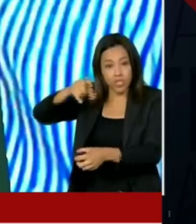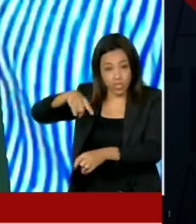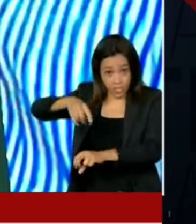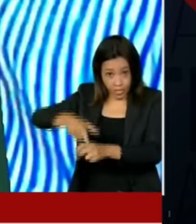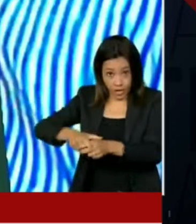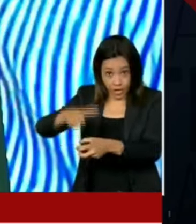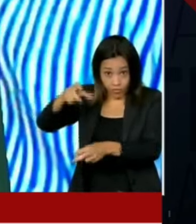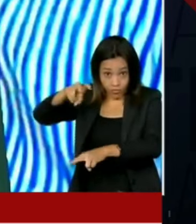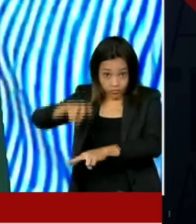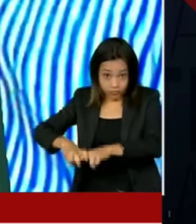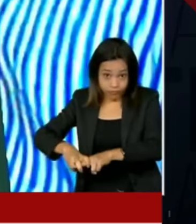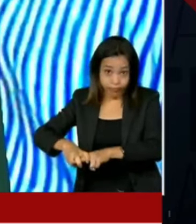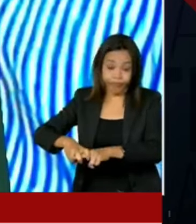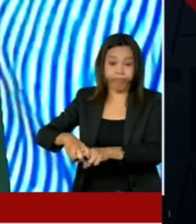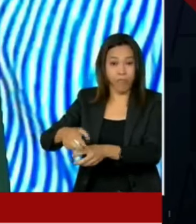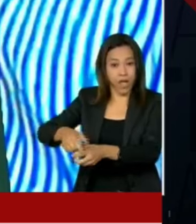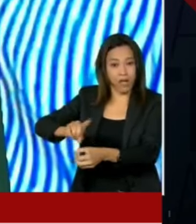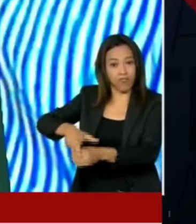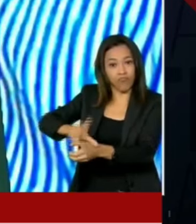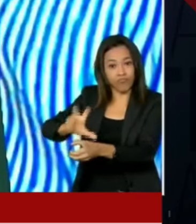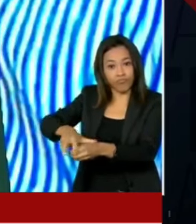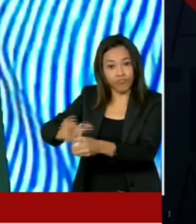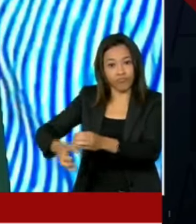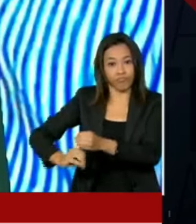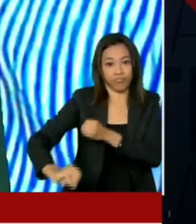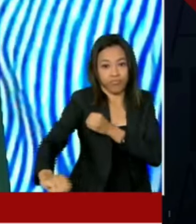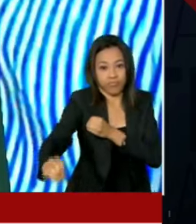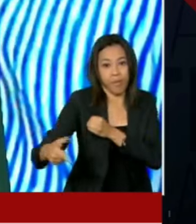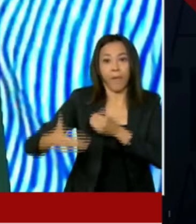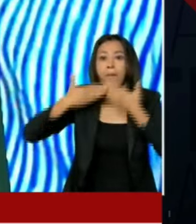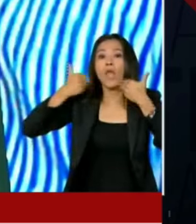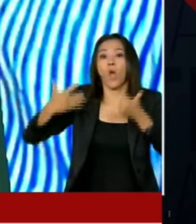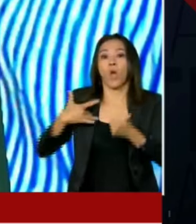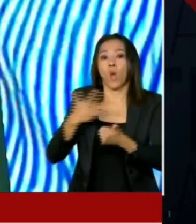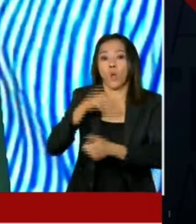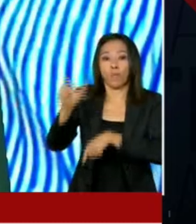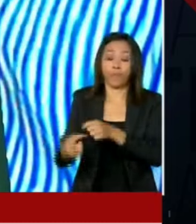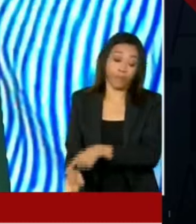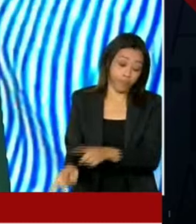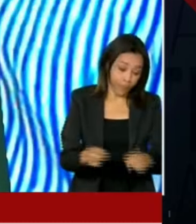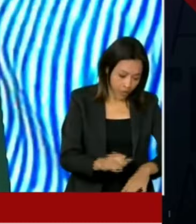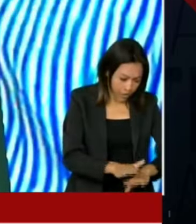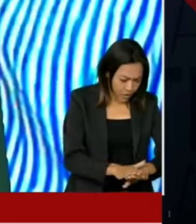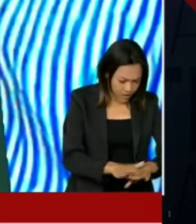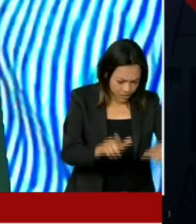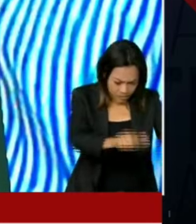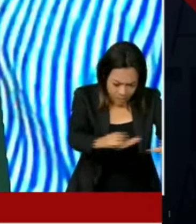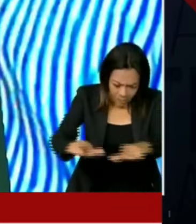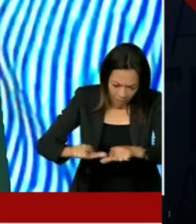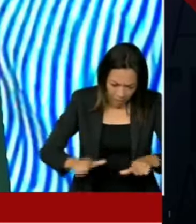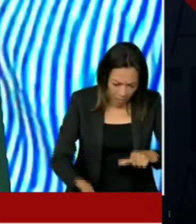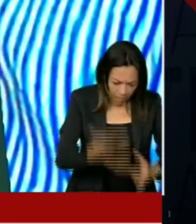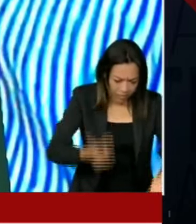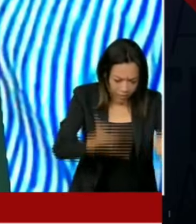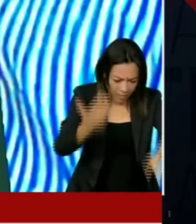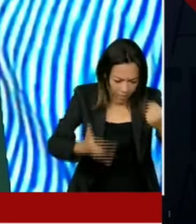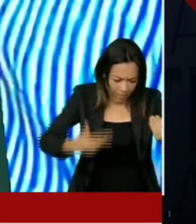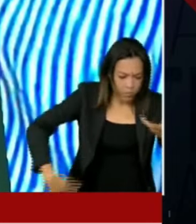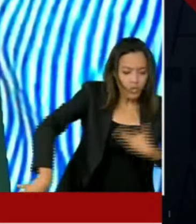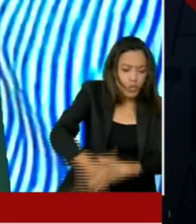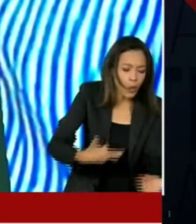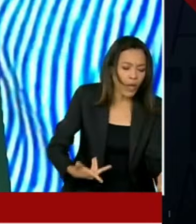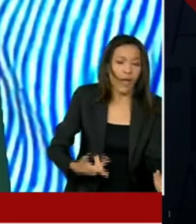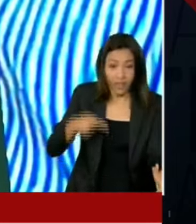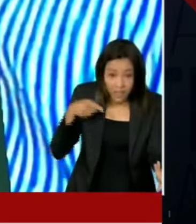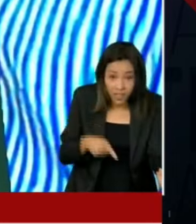de gastos. Ué, mas cadê esse pacote? O que é que falta? Falta combinar com o presidente da República. É